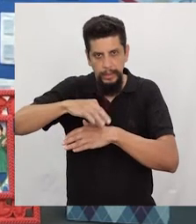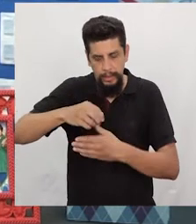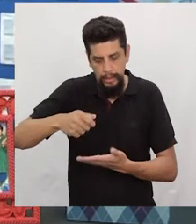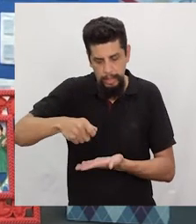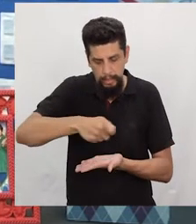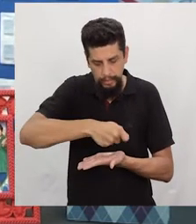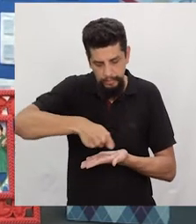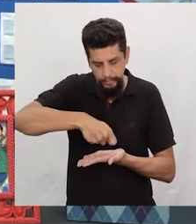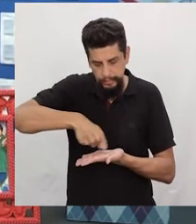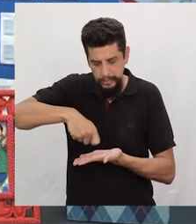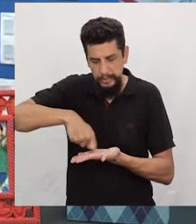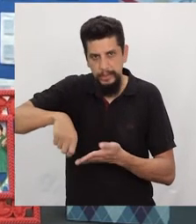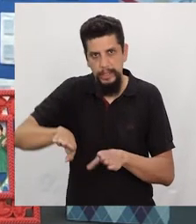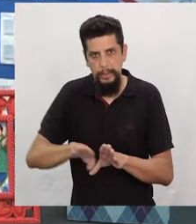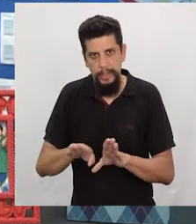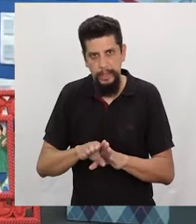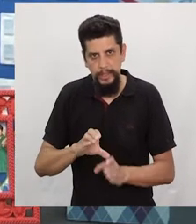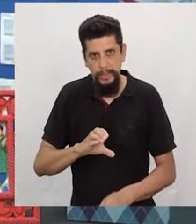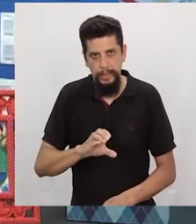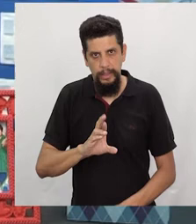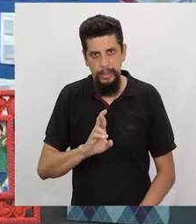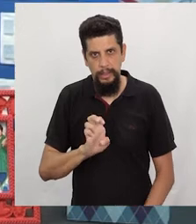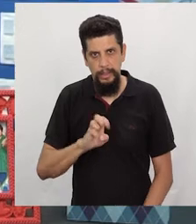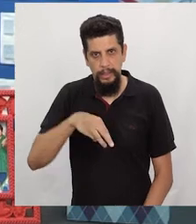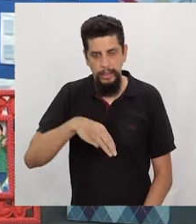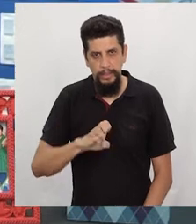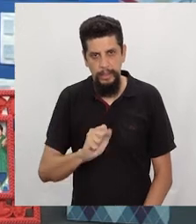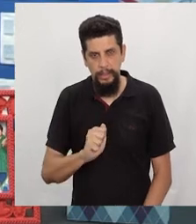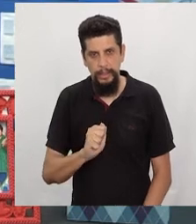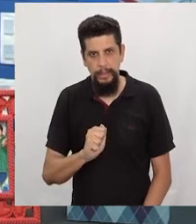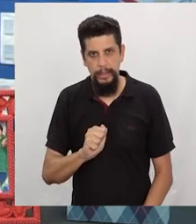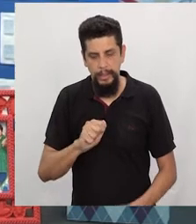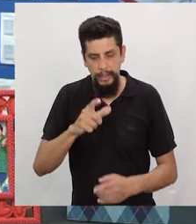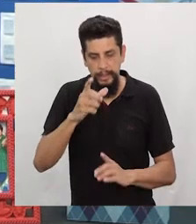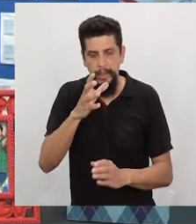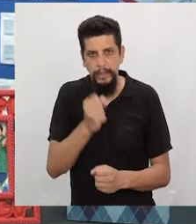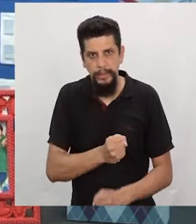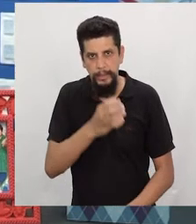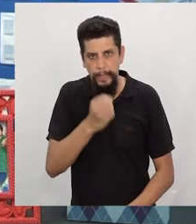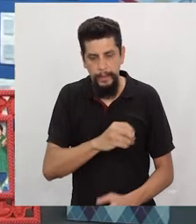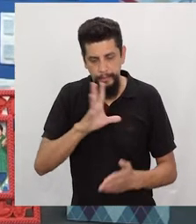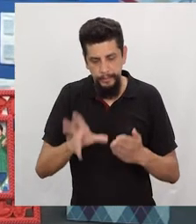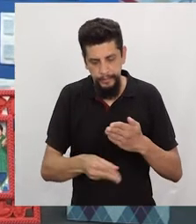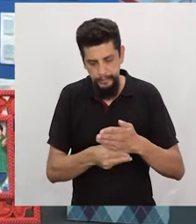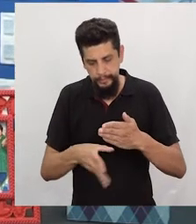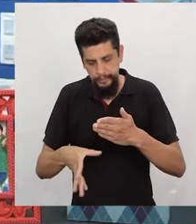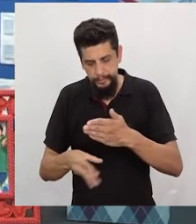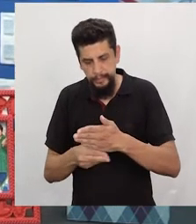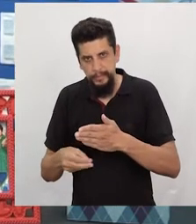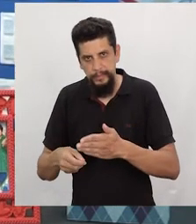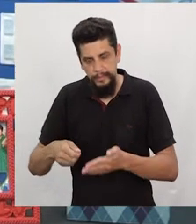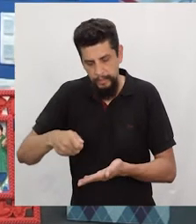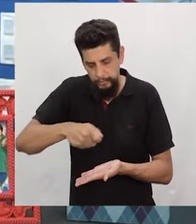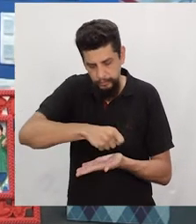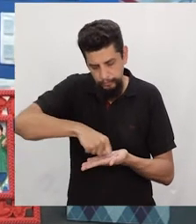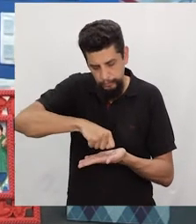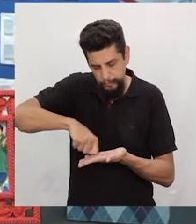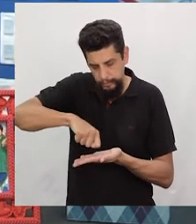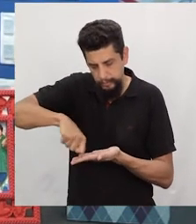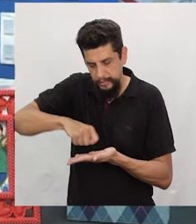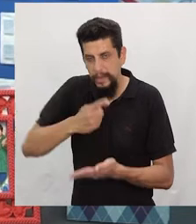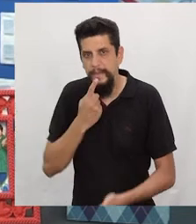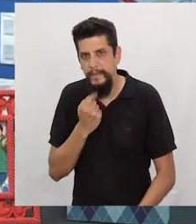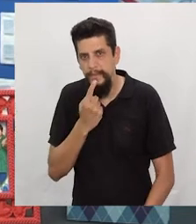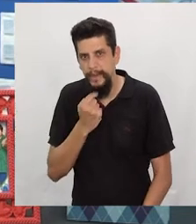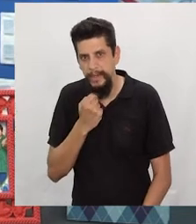mostarda e creme de leite. Mas depois virou mania acrescentar extrato de tomate ao molho.